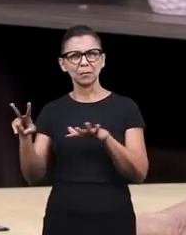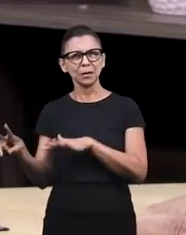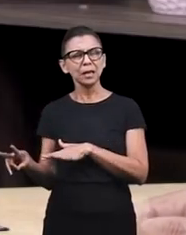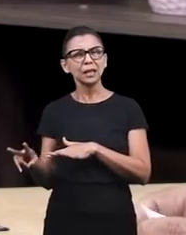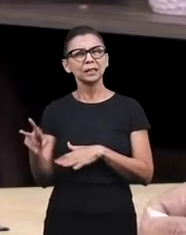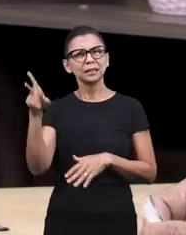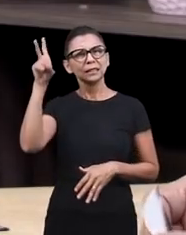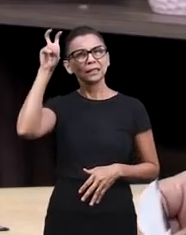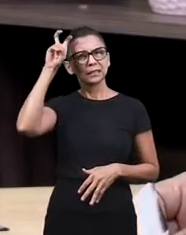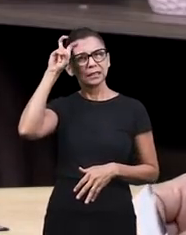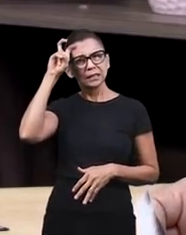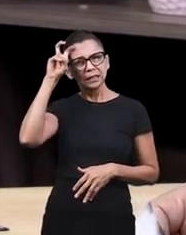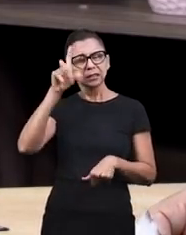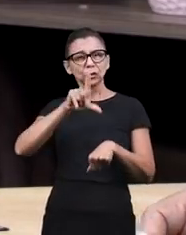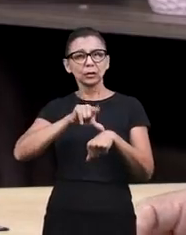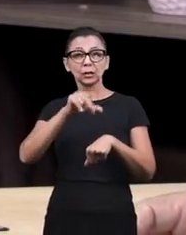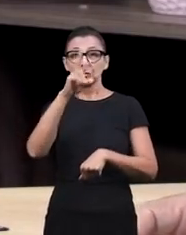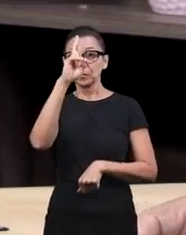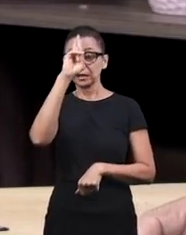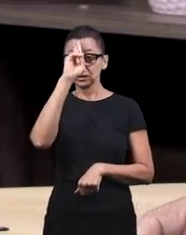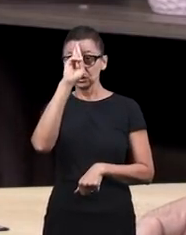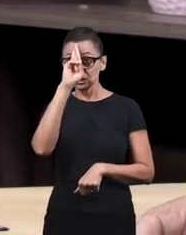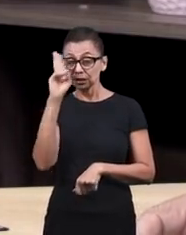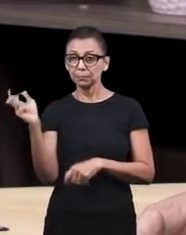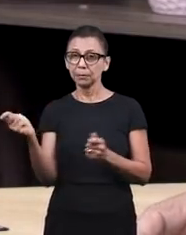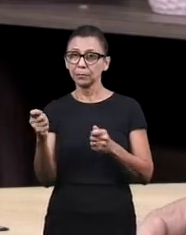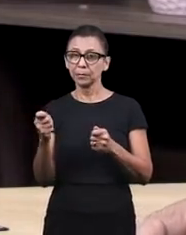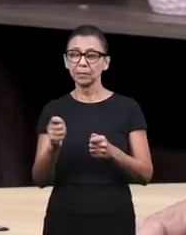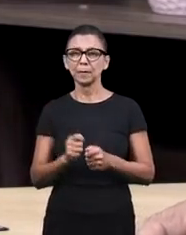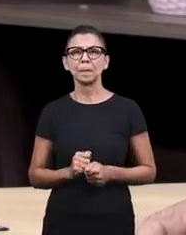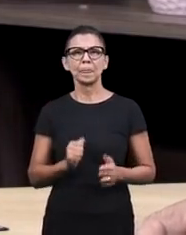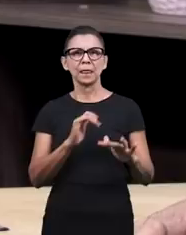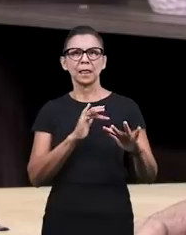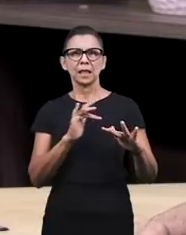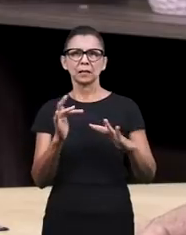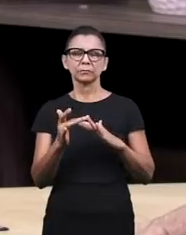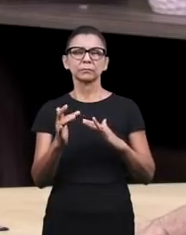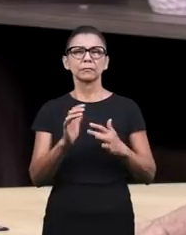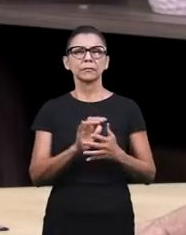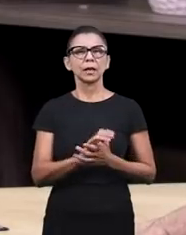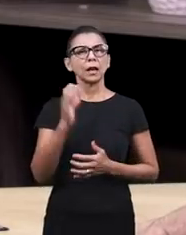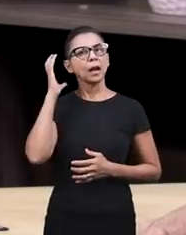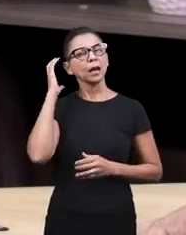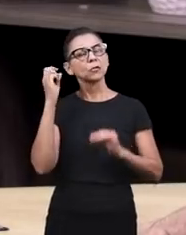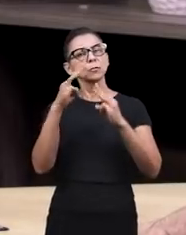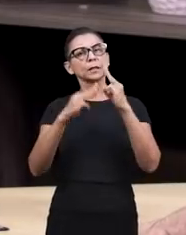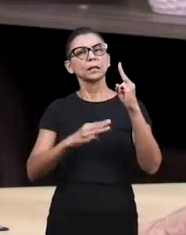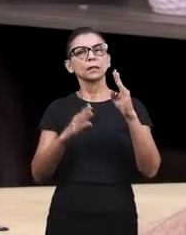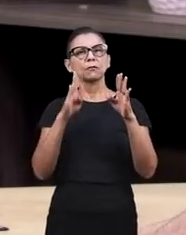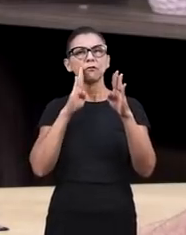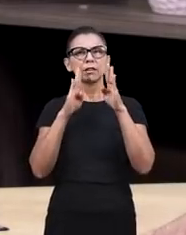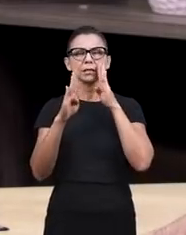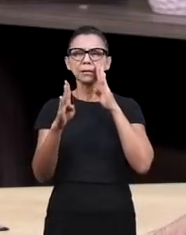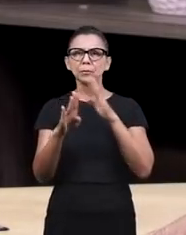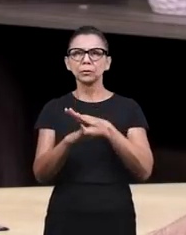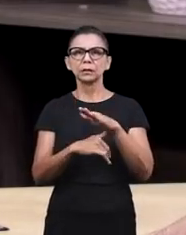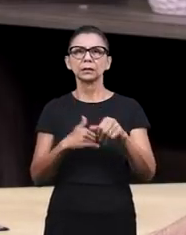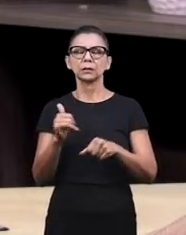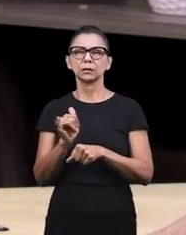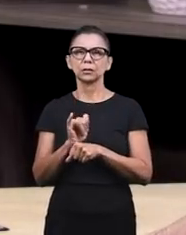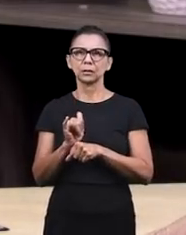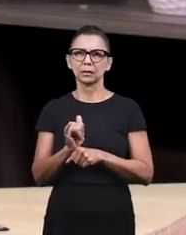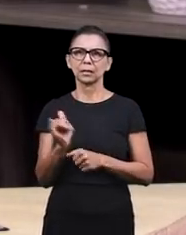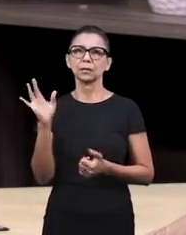temos todas as quintas-feiras ao meio-dia, pela Rádio Manaim, TV Web Manaim, pelo Facebook da Rádio Manaim, também pelo canal